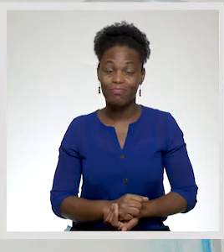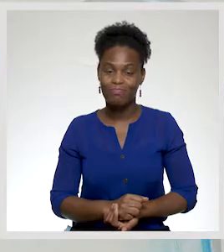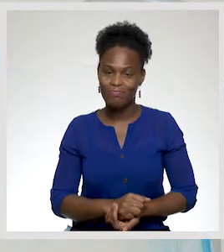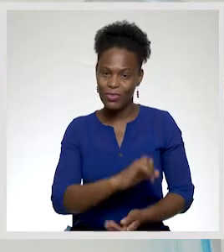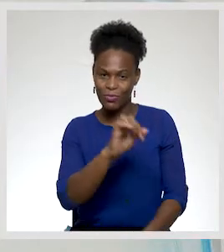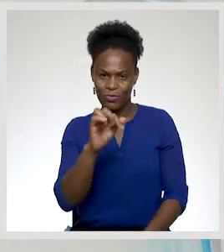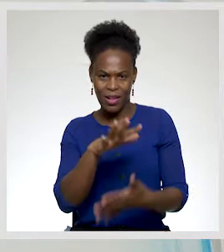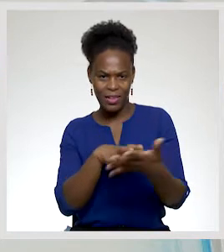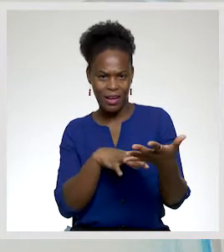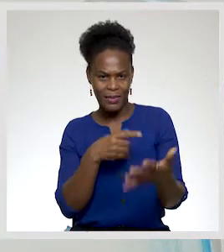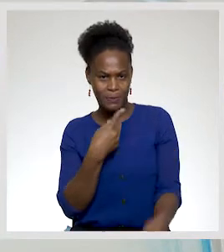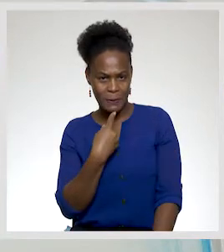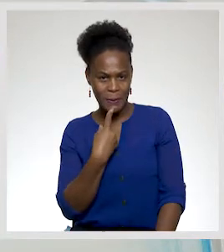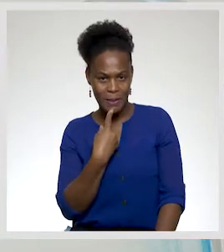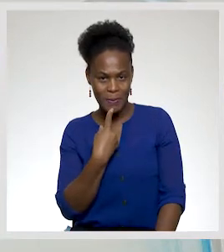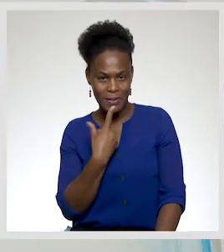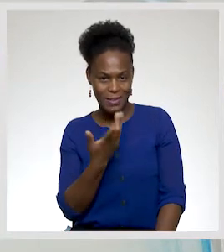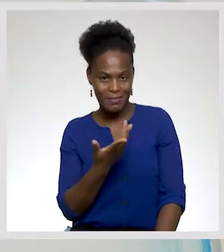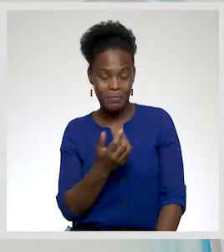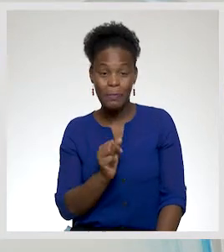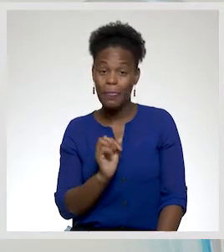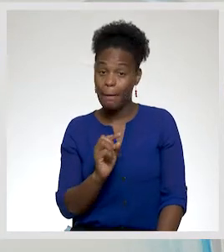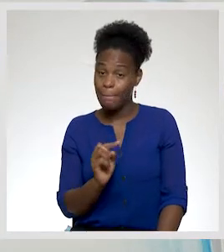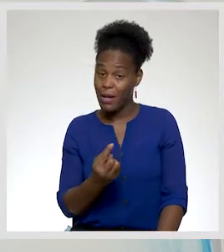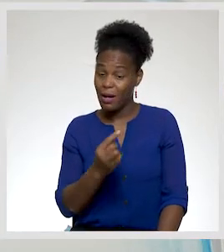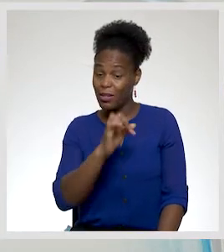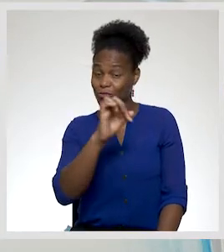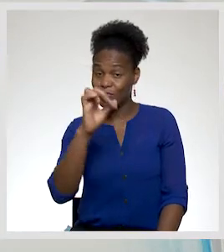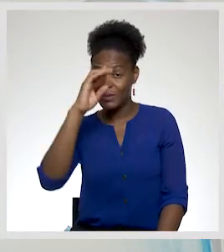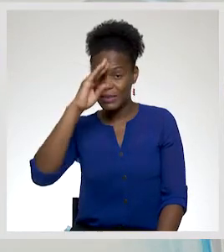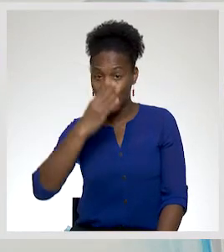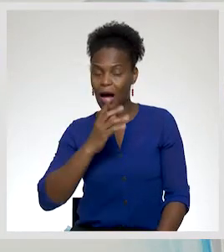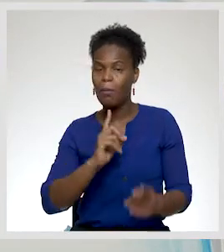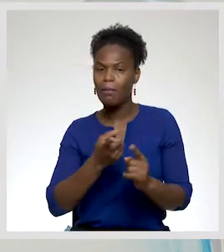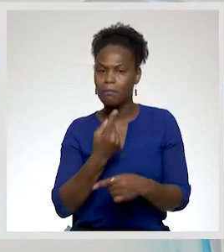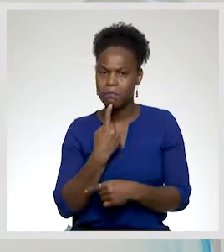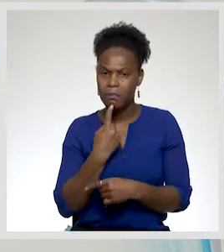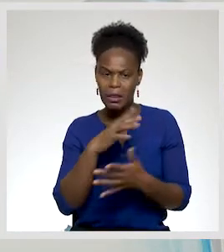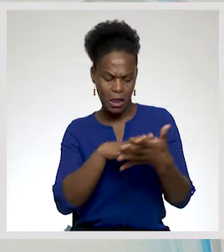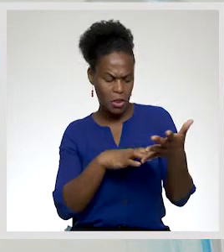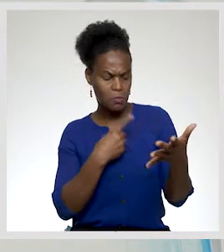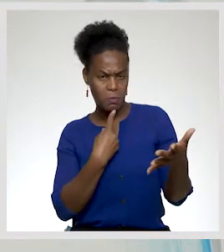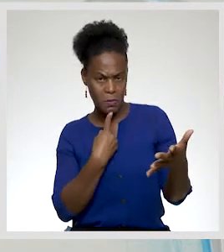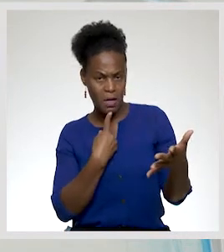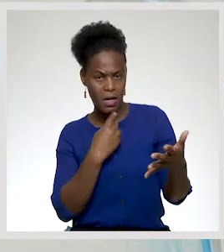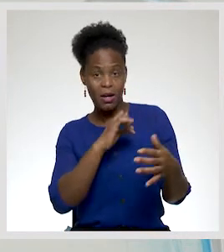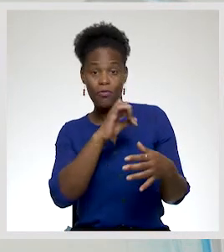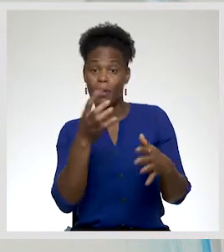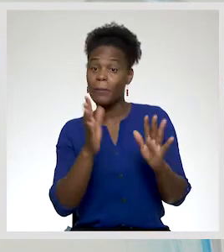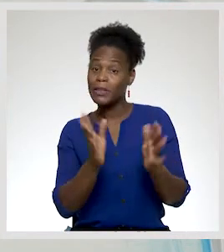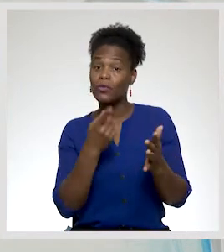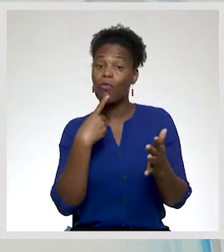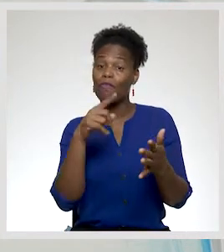E perceberam o texto? Para saber se de facto perceberem o texto, terão de